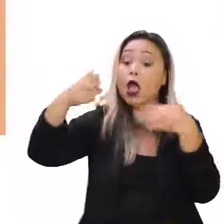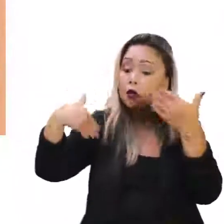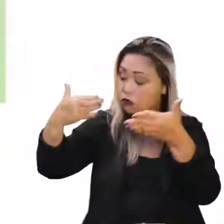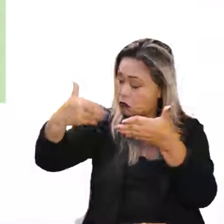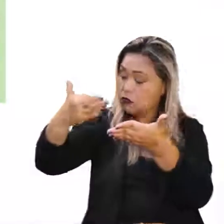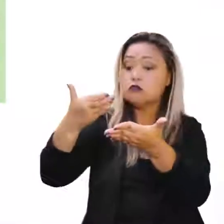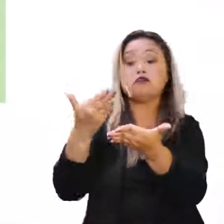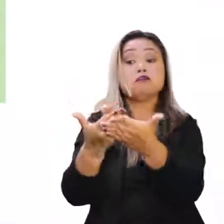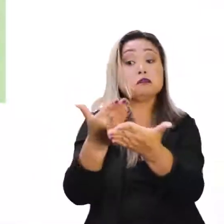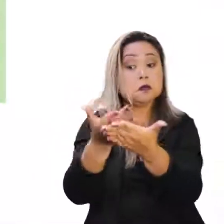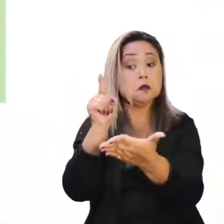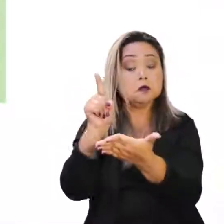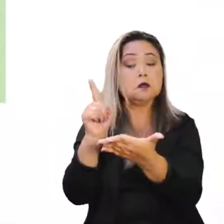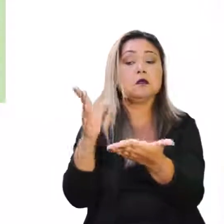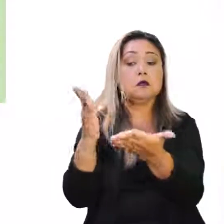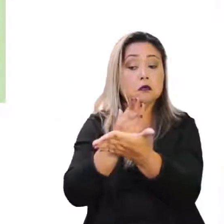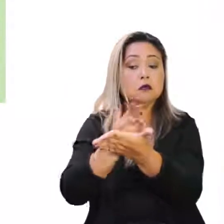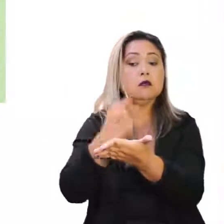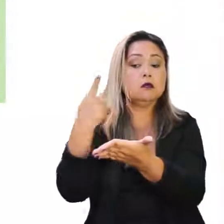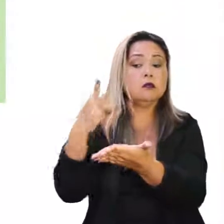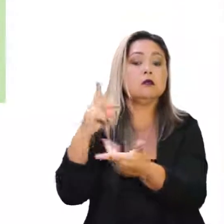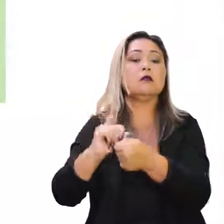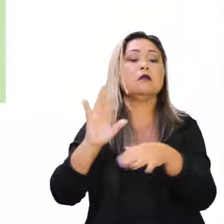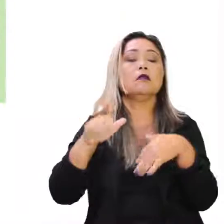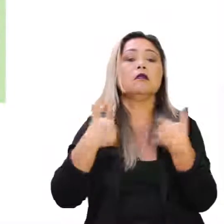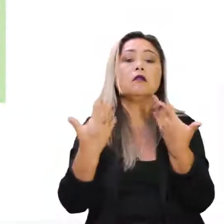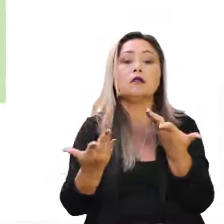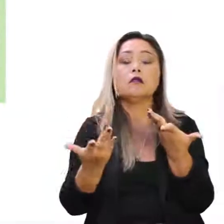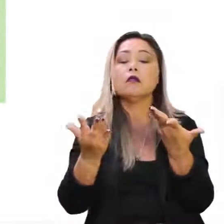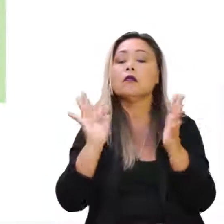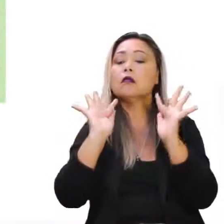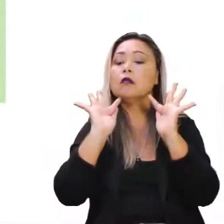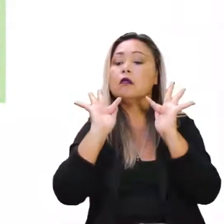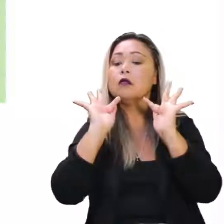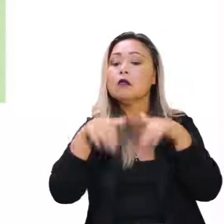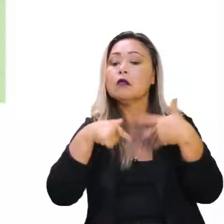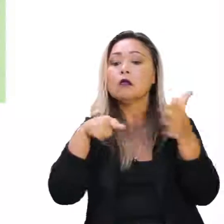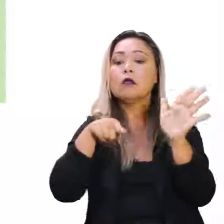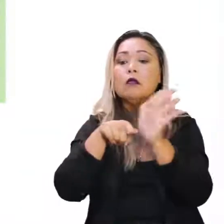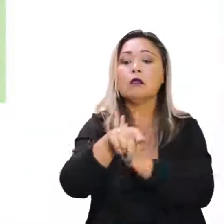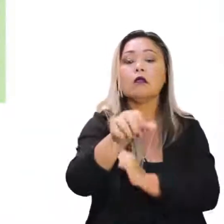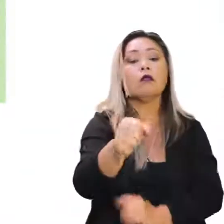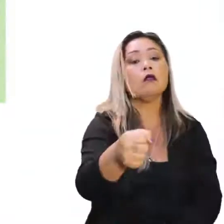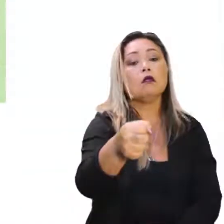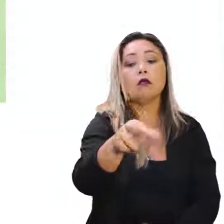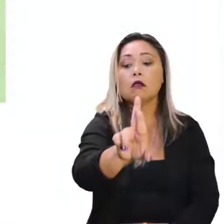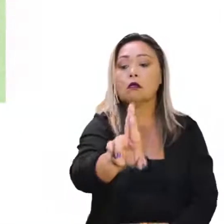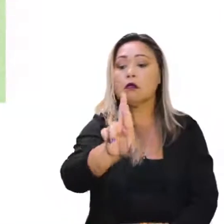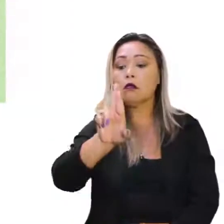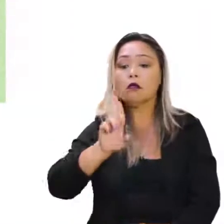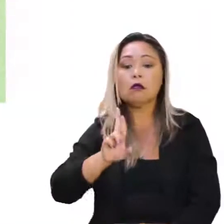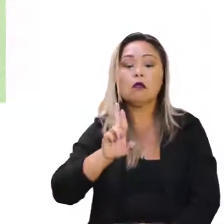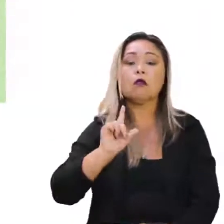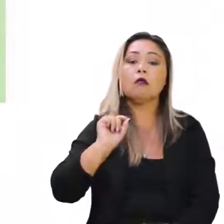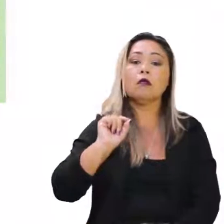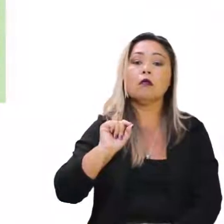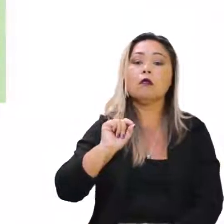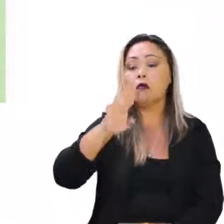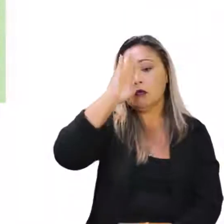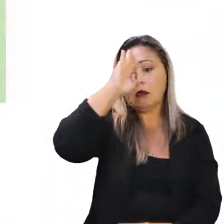suas obras. Legal. Então, chegamos à nossa enquete. Vocês ficaram aí de responder o que